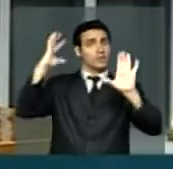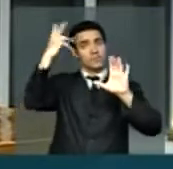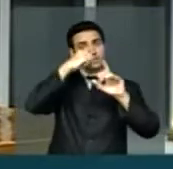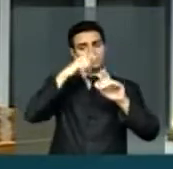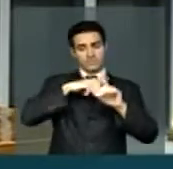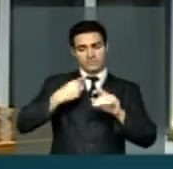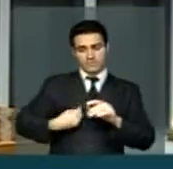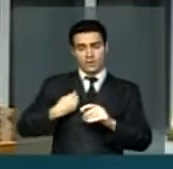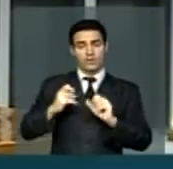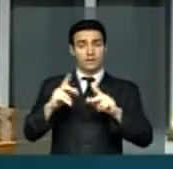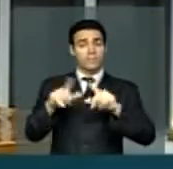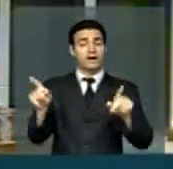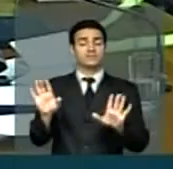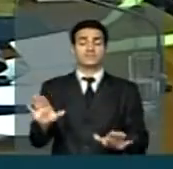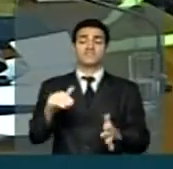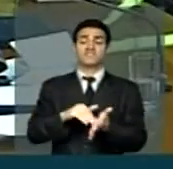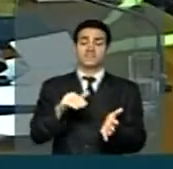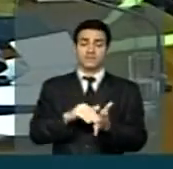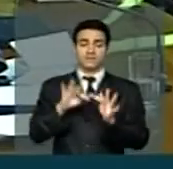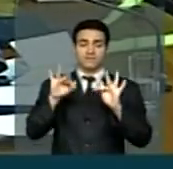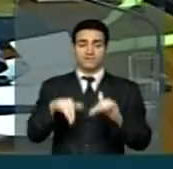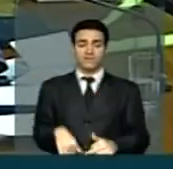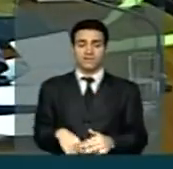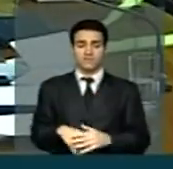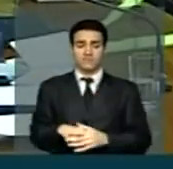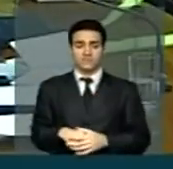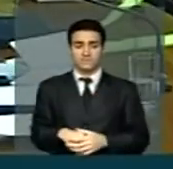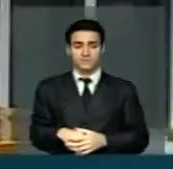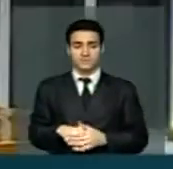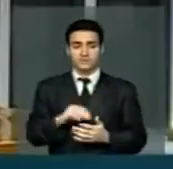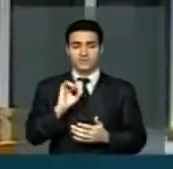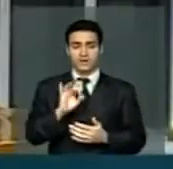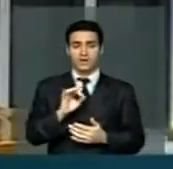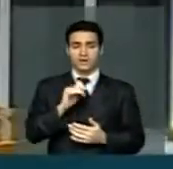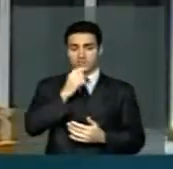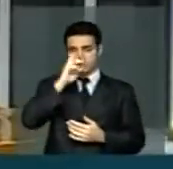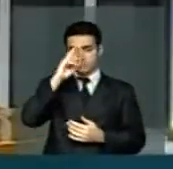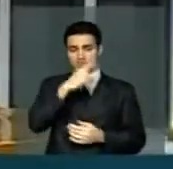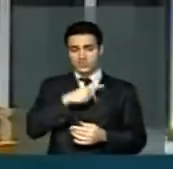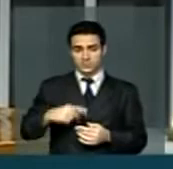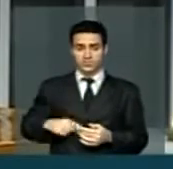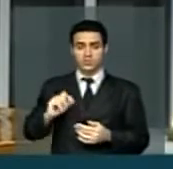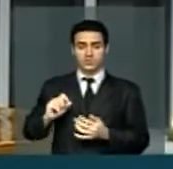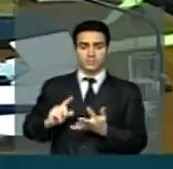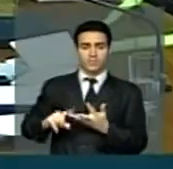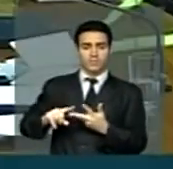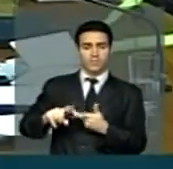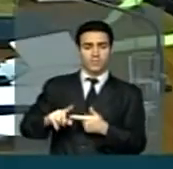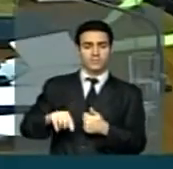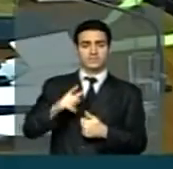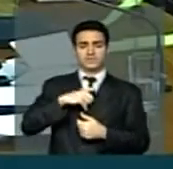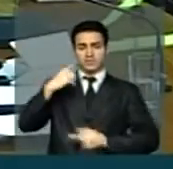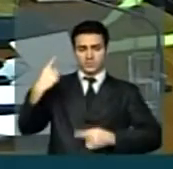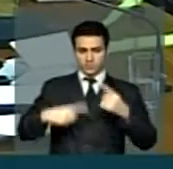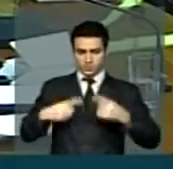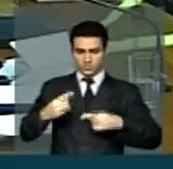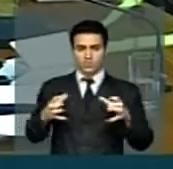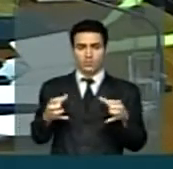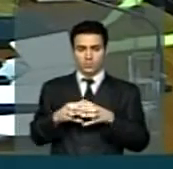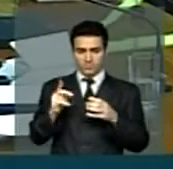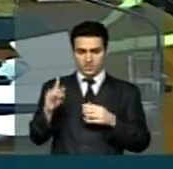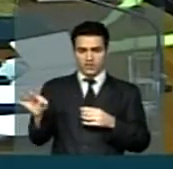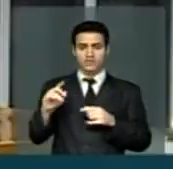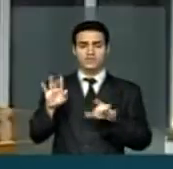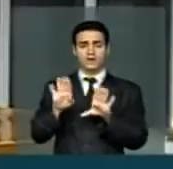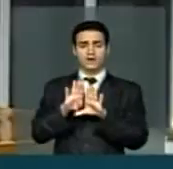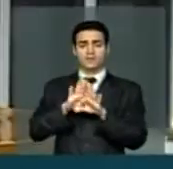sua existência. E, por fim, dizer apenas, senhor presidente, que dentre todas essas discussões que fizemos na bancada,